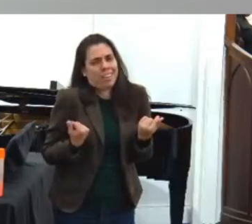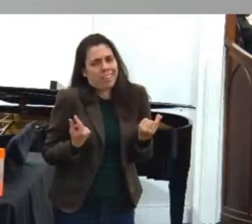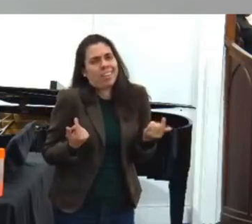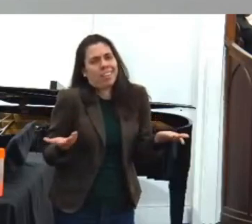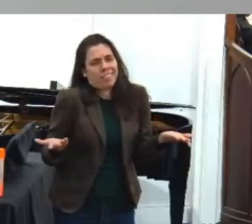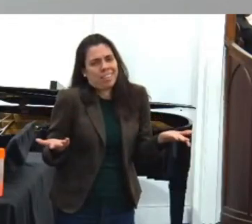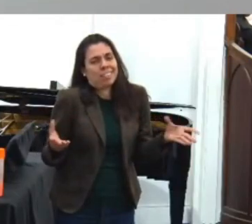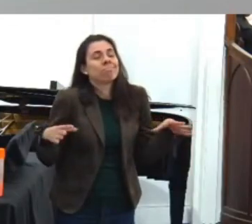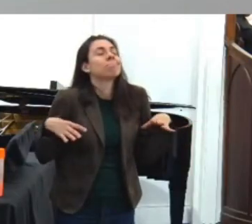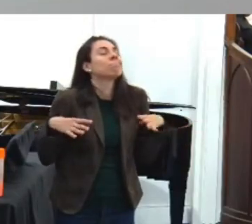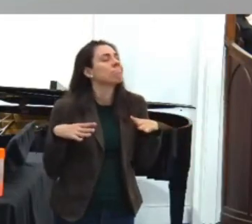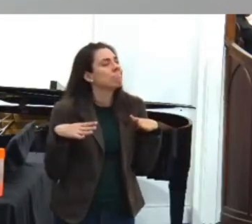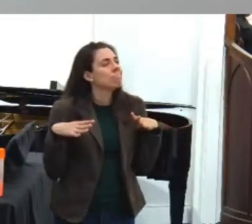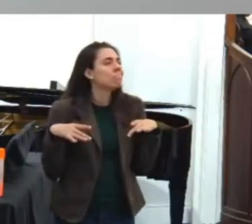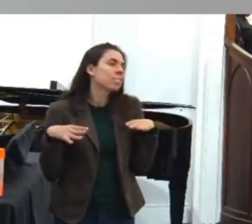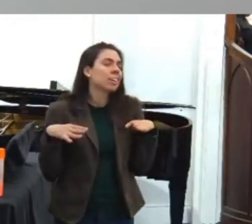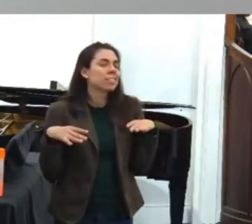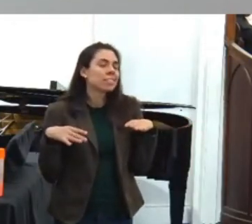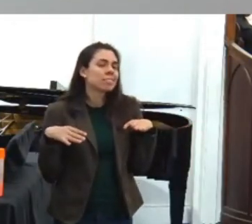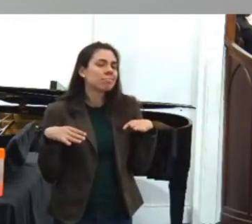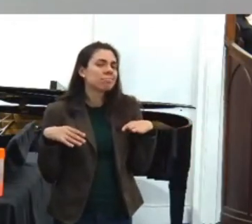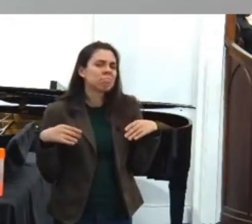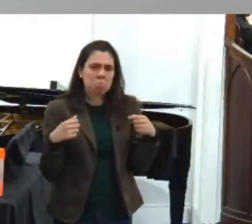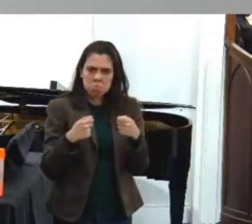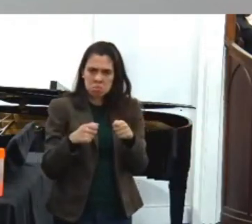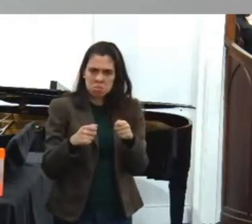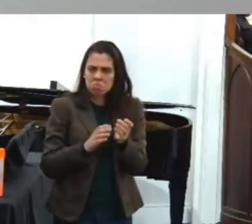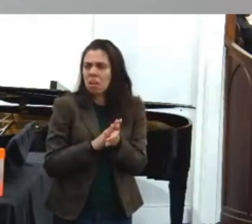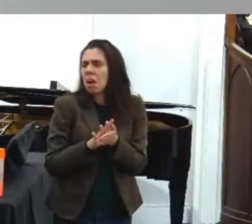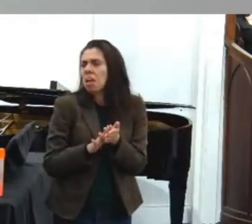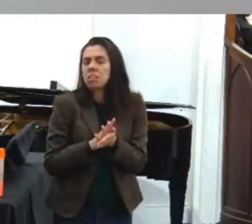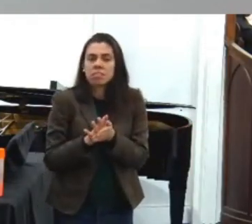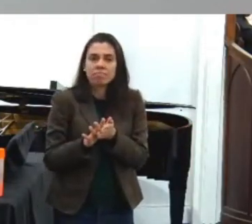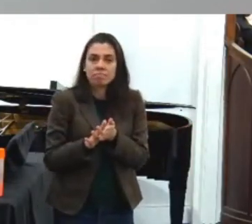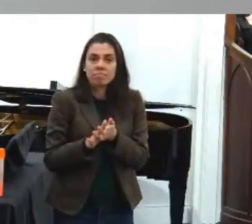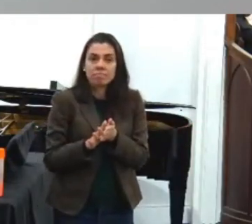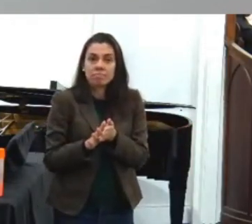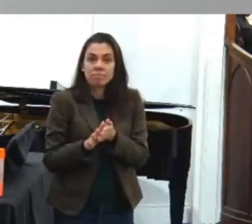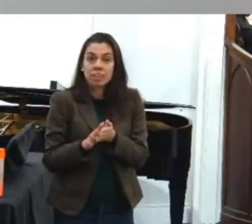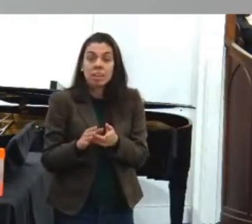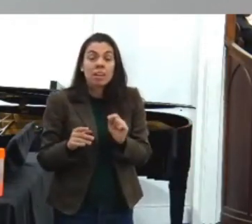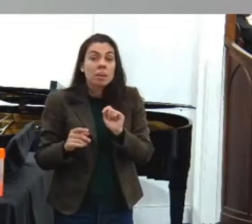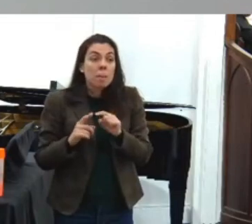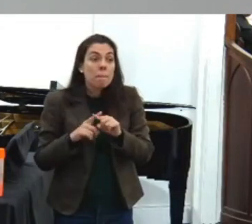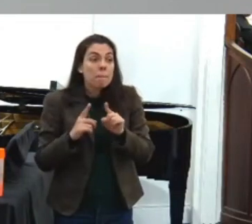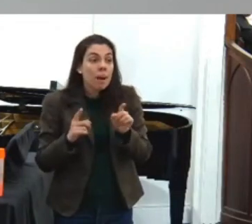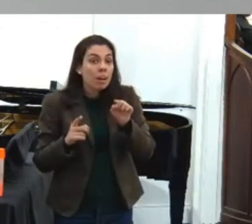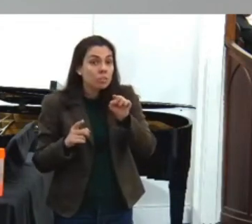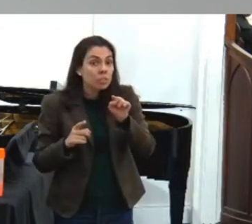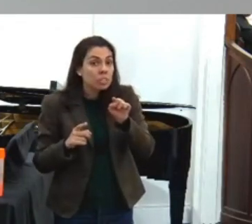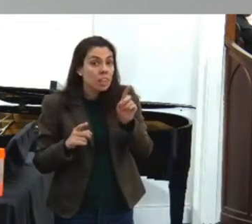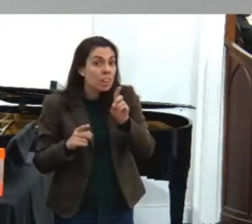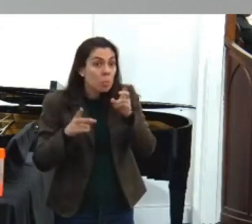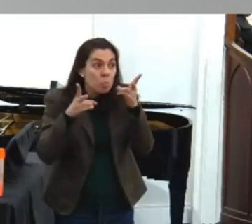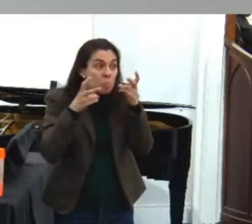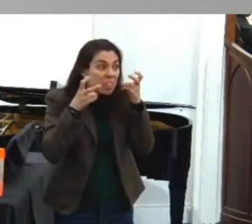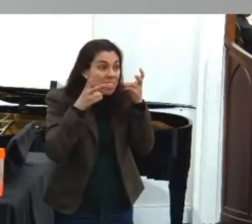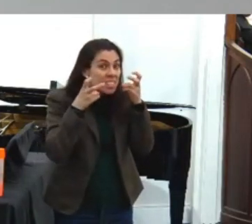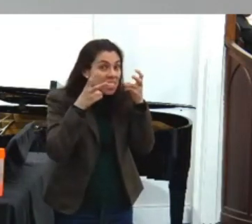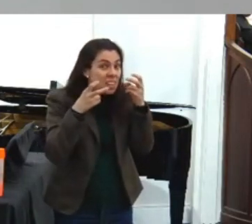não preciso de nada. Mas você não sabe que é infeliz, sim,